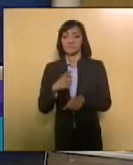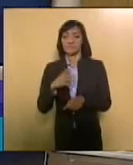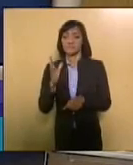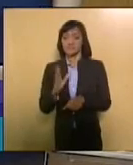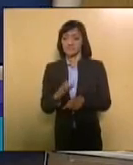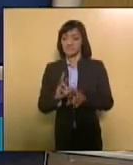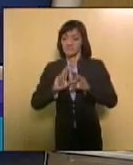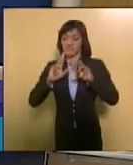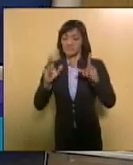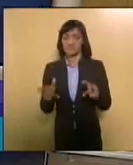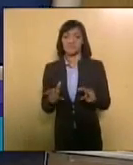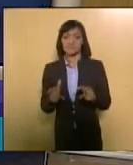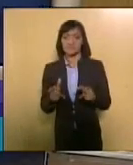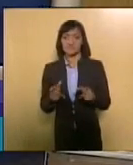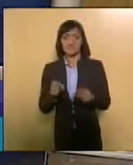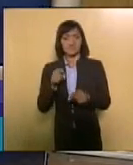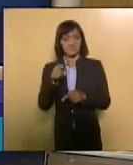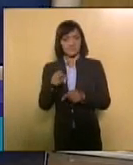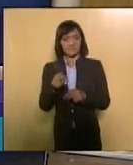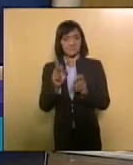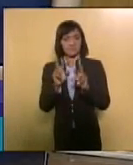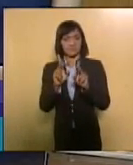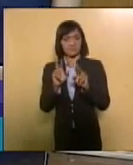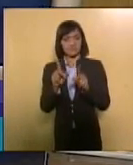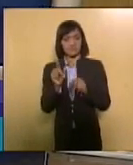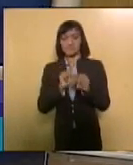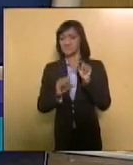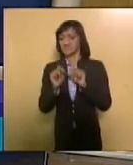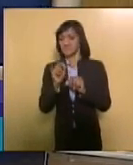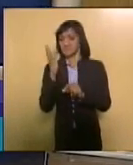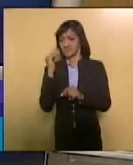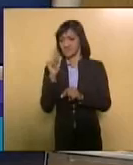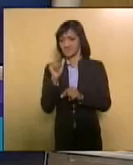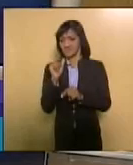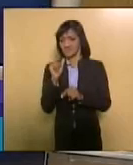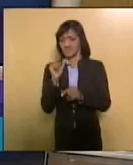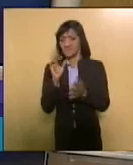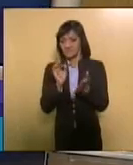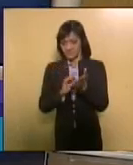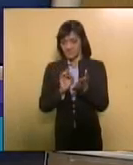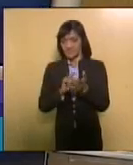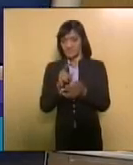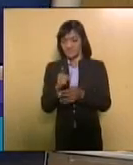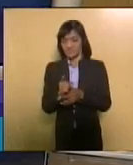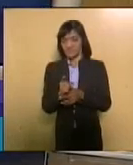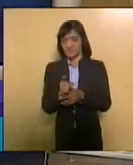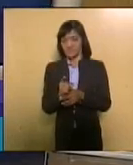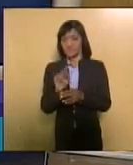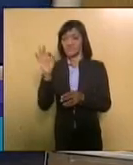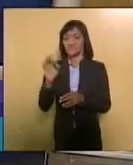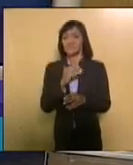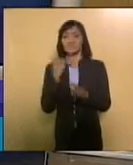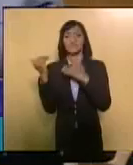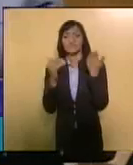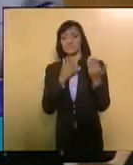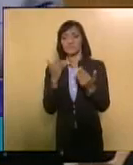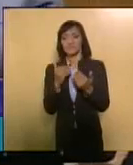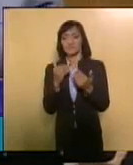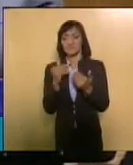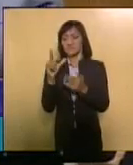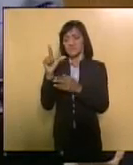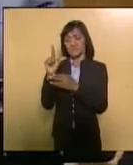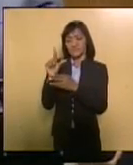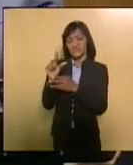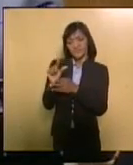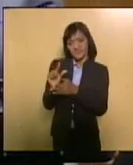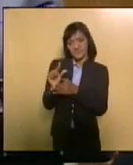né E aí você tem dificuldade saber o seguinte olha mas será que ali a taxa de homicídio naquele município é baixa mas é